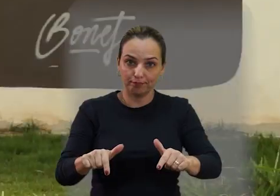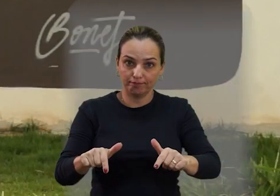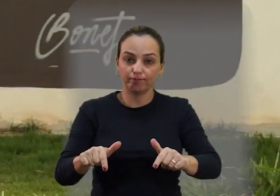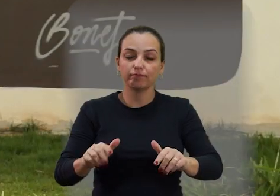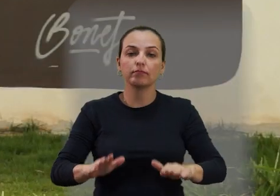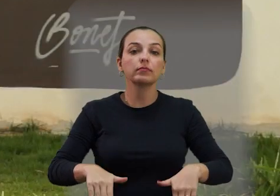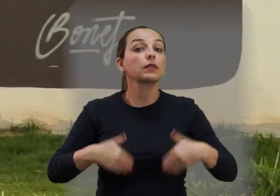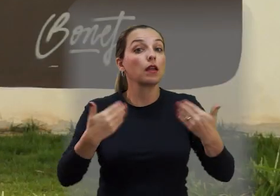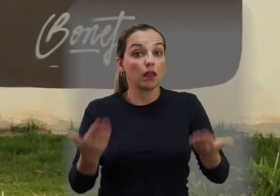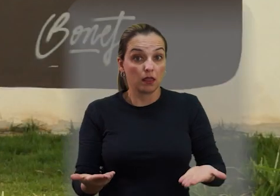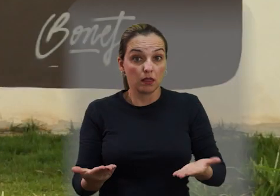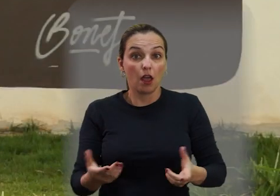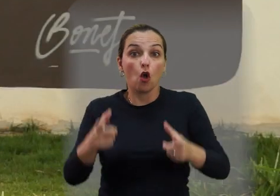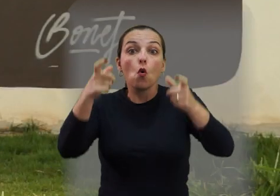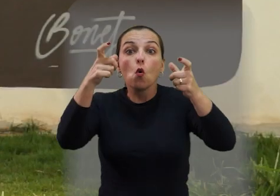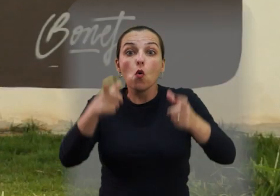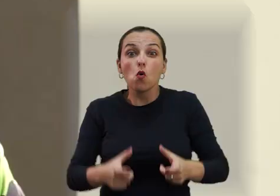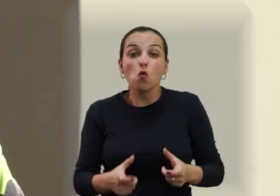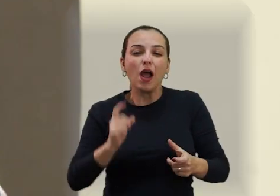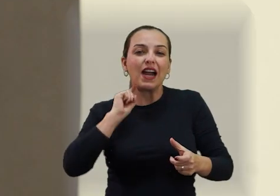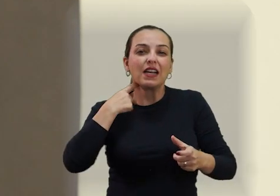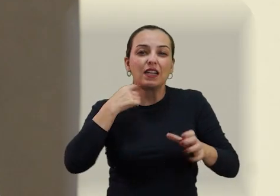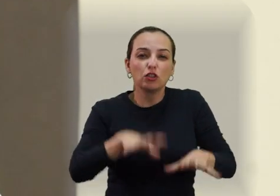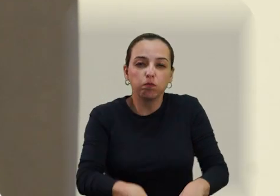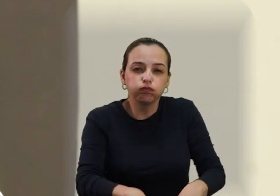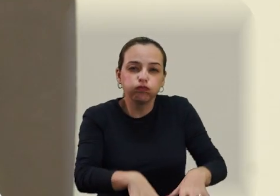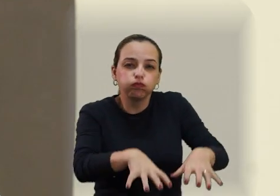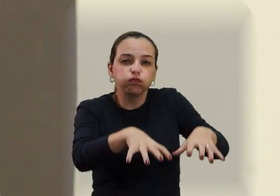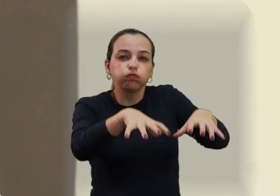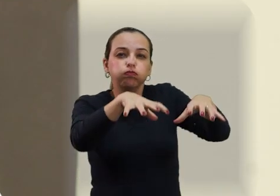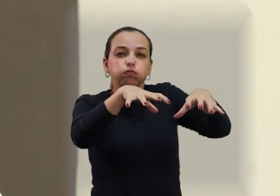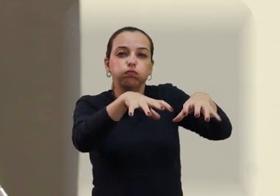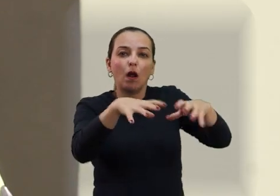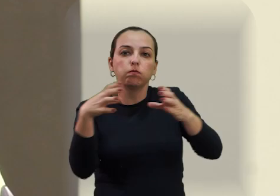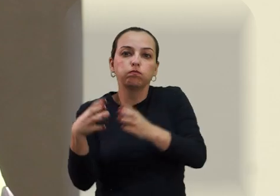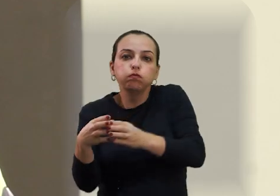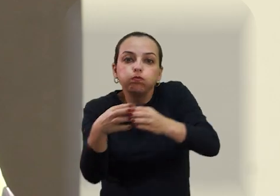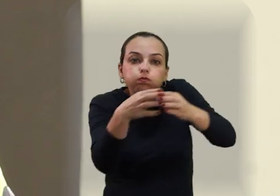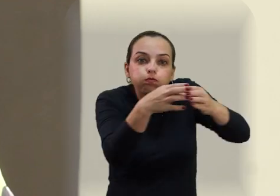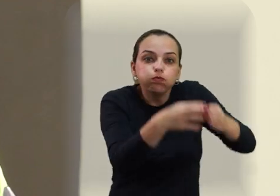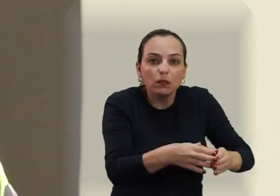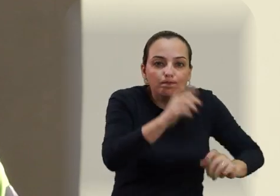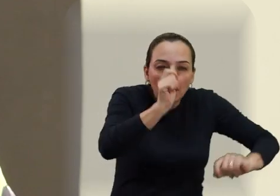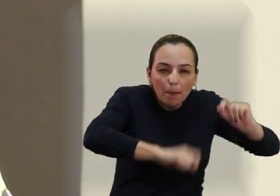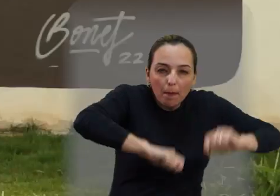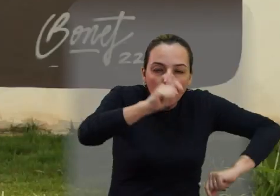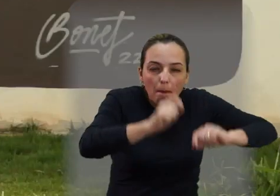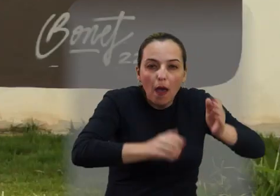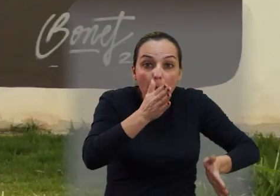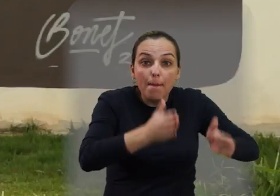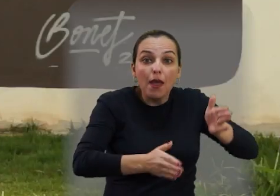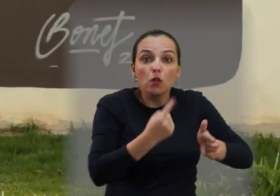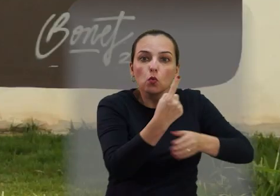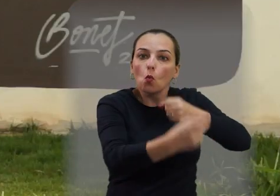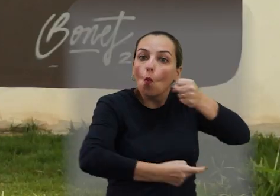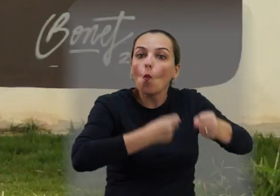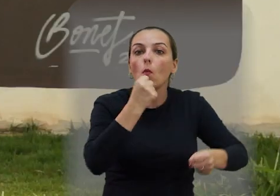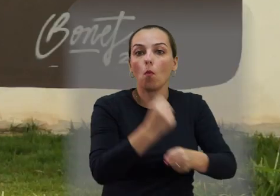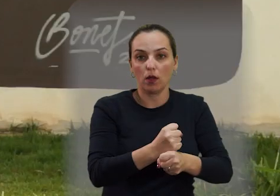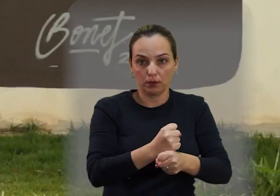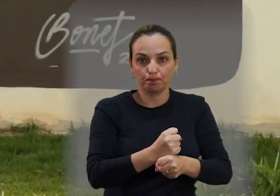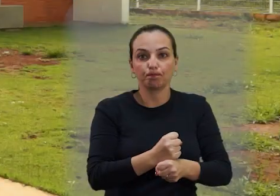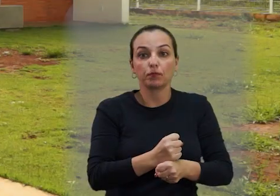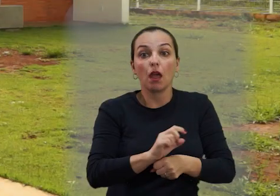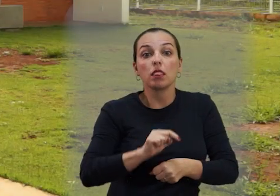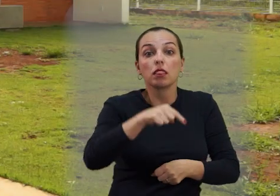independente. Diante disso a gente acabou indo tocar num lixão aqui do bairro, ficamos por aproximadamente 1 ano. Em dezembro de 2021 a